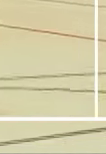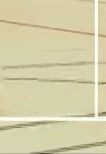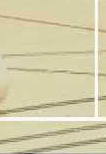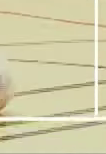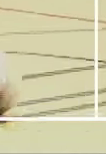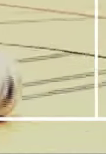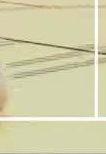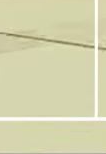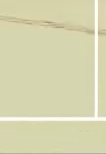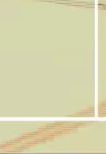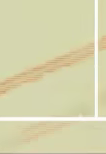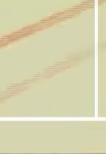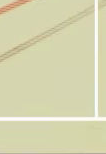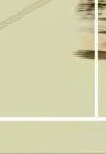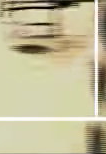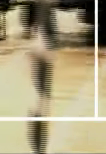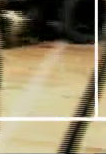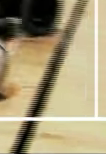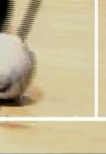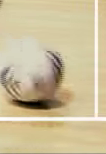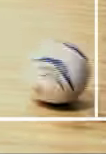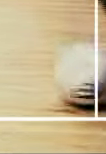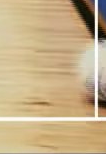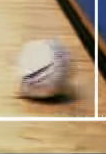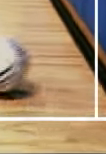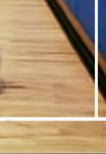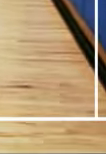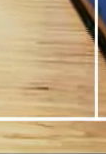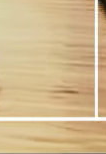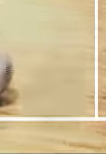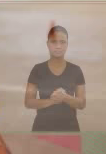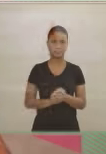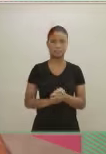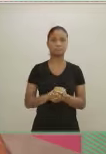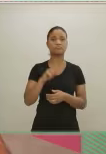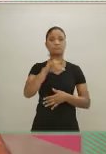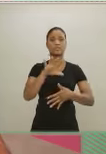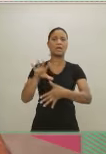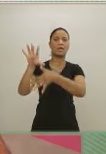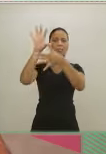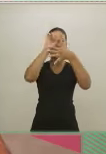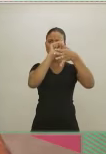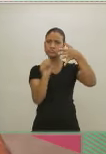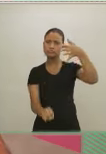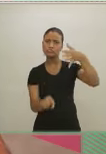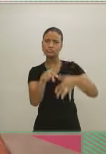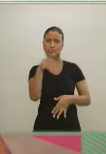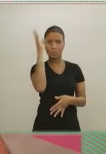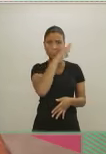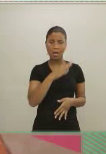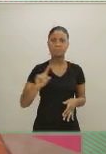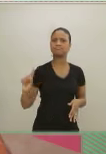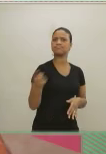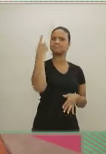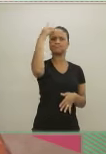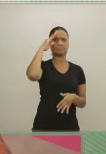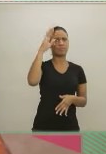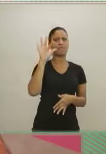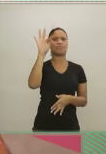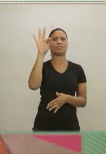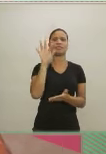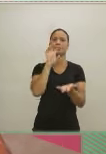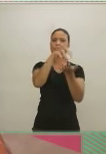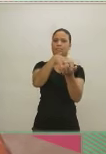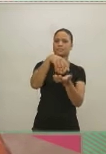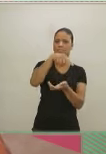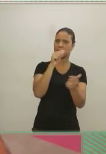Soccer jogando na Califórnia na América do Sul o Brasil é o primeiro país a a ser membro da